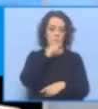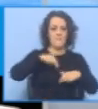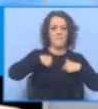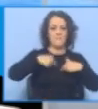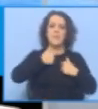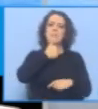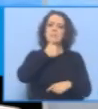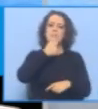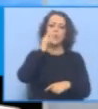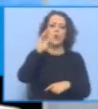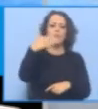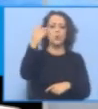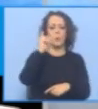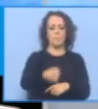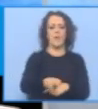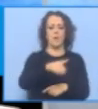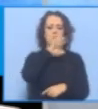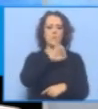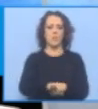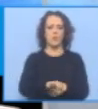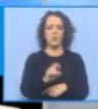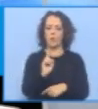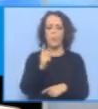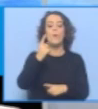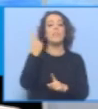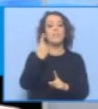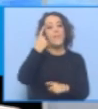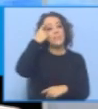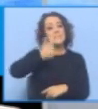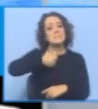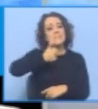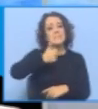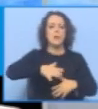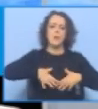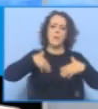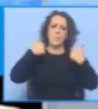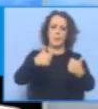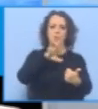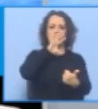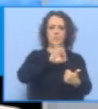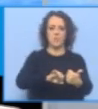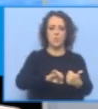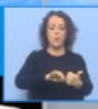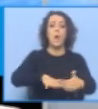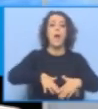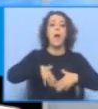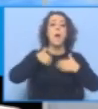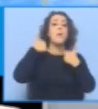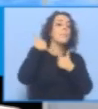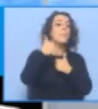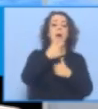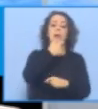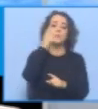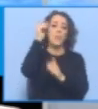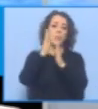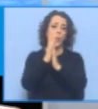dos filhos. Eu acho que se devem preocupar pelo bem dos filhos. E o bem maior é aquilo que Deus quer, não é? Portanto, ajudar